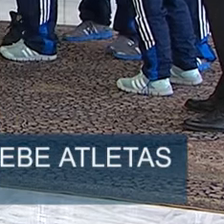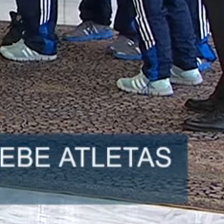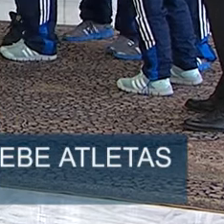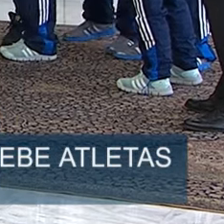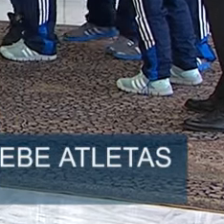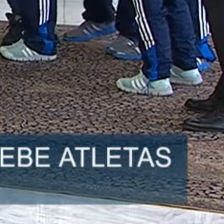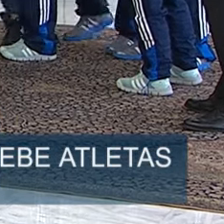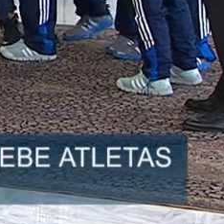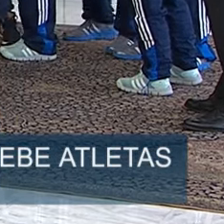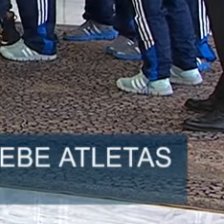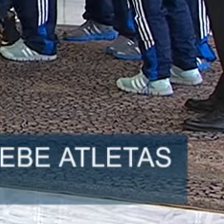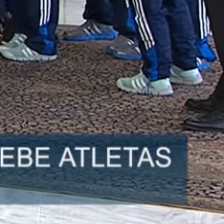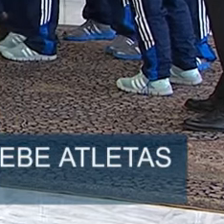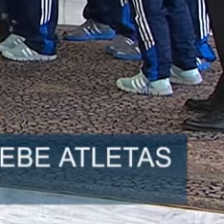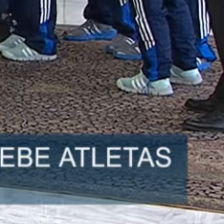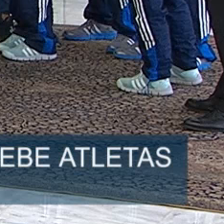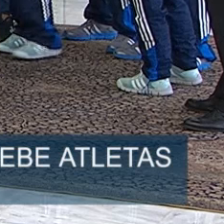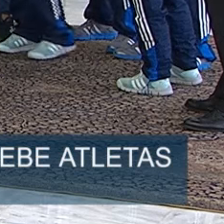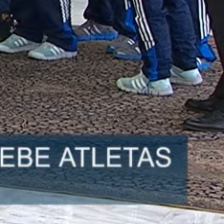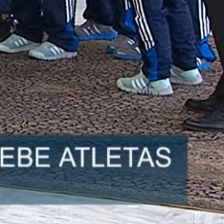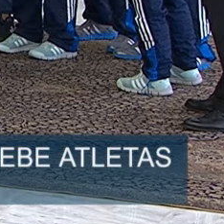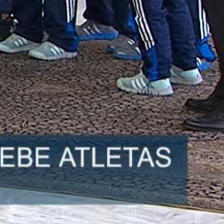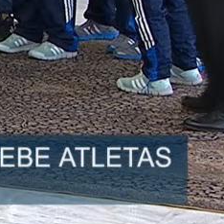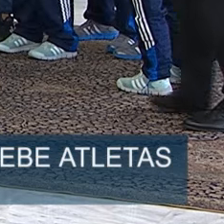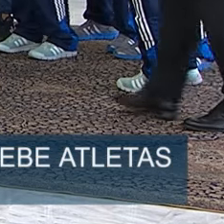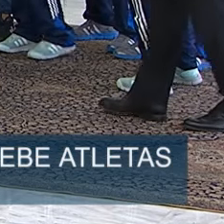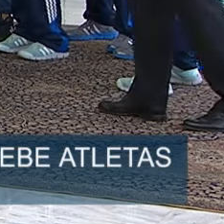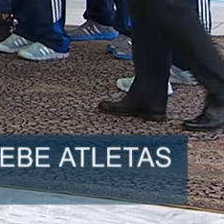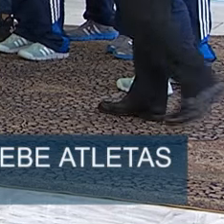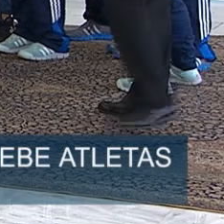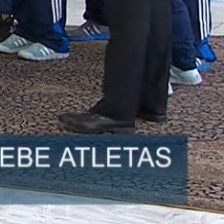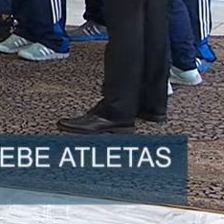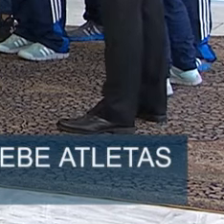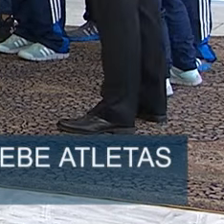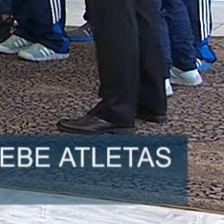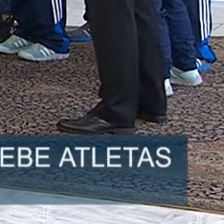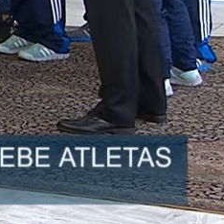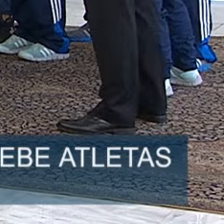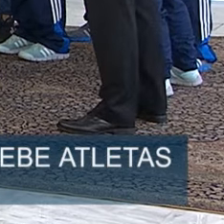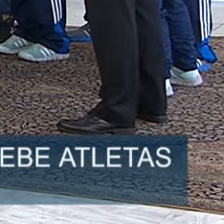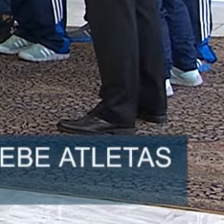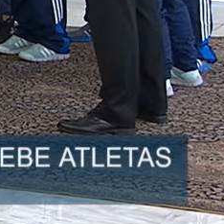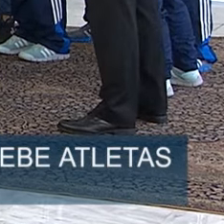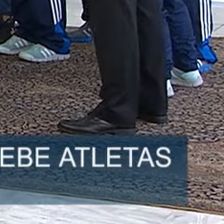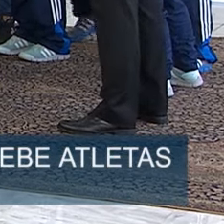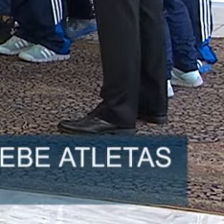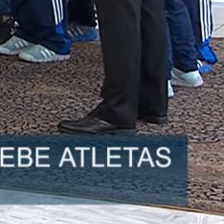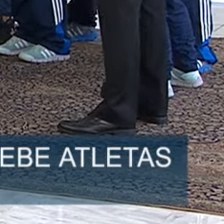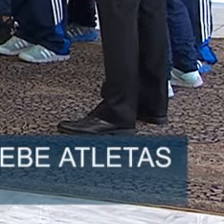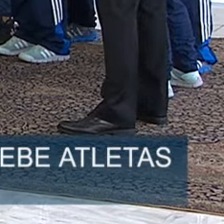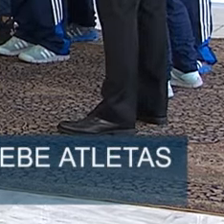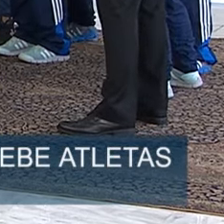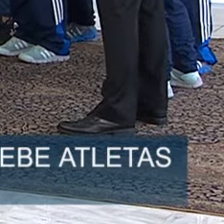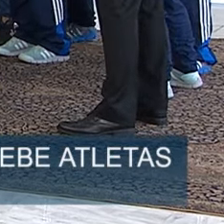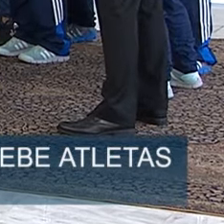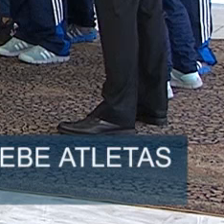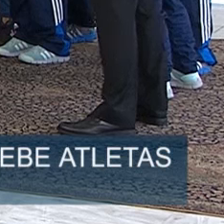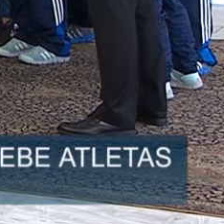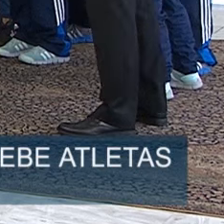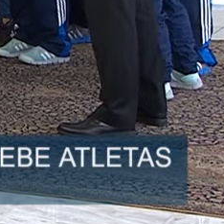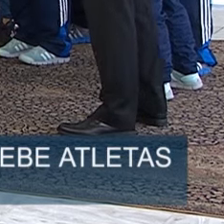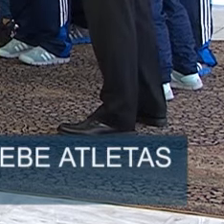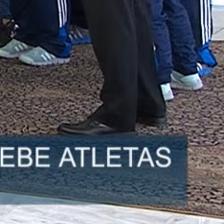presidenta Dilma Rousseff no Palácio do Planalto. Os atletas vão representar o Brasil nos Jogos Olímpicos